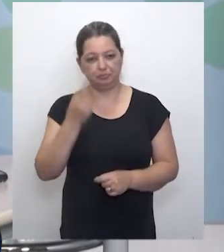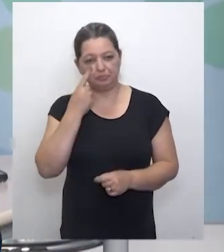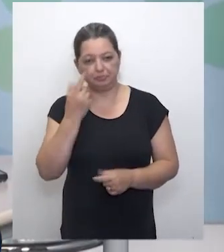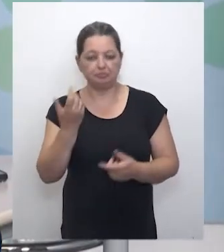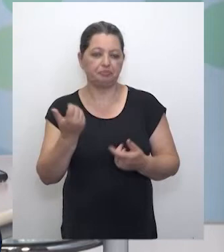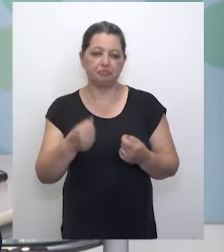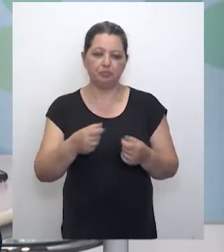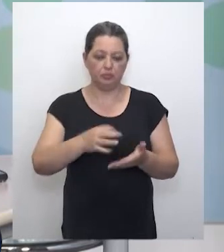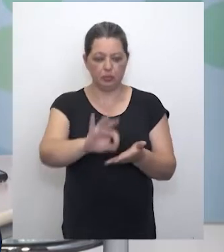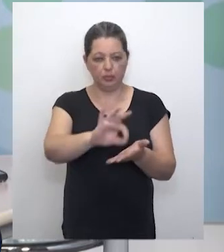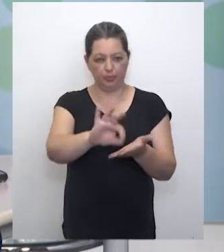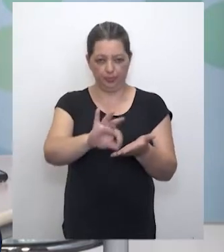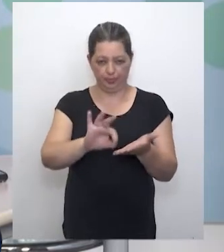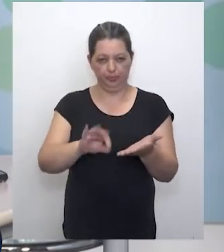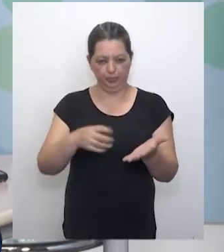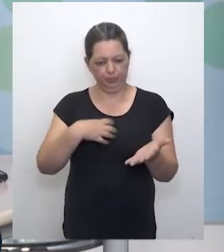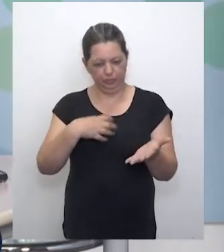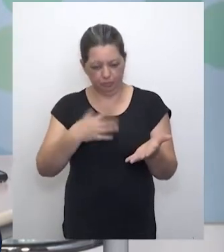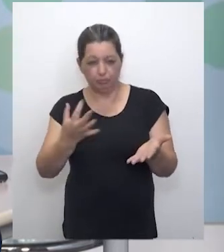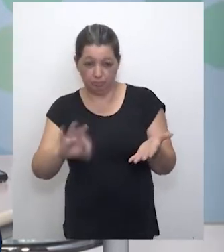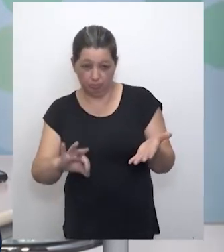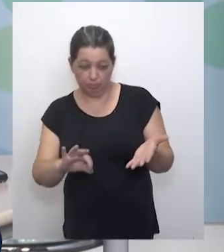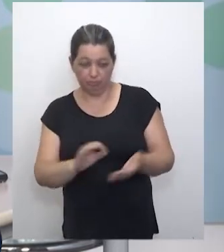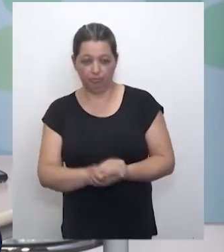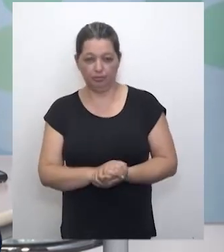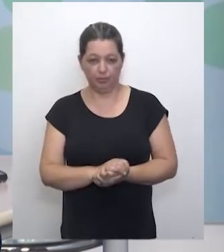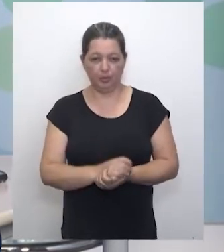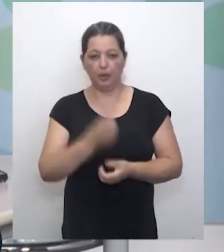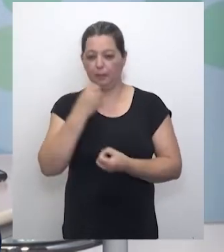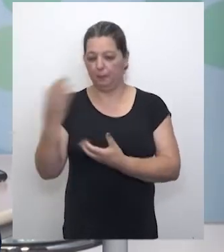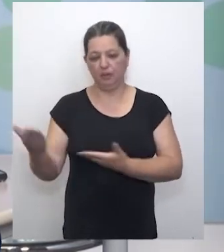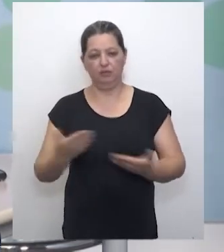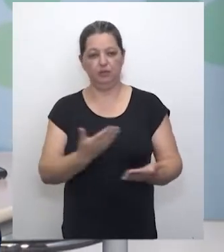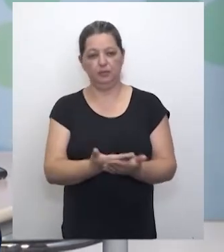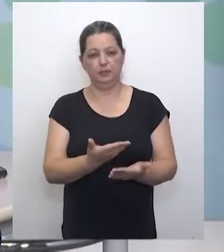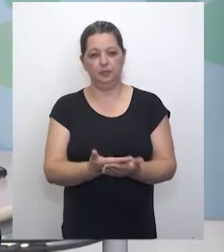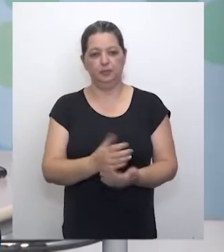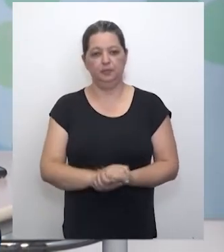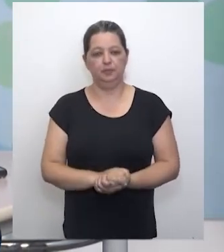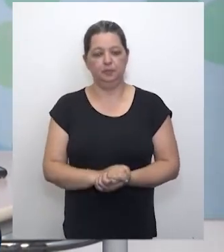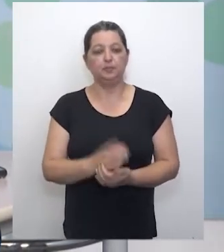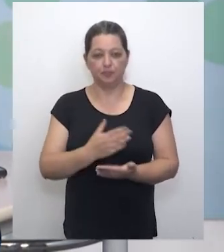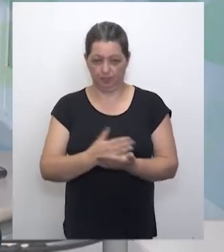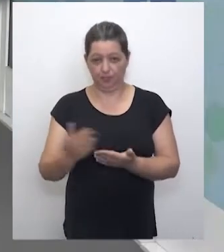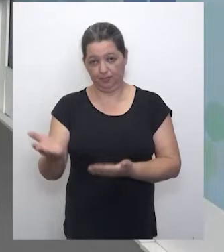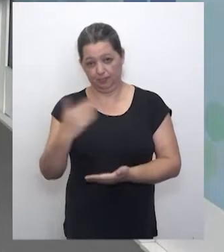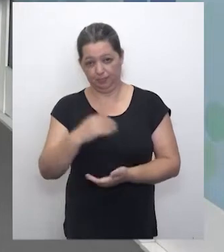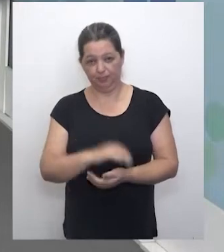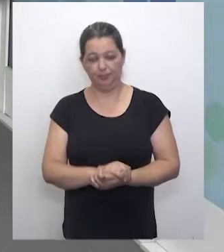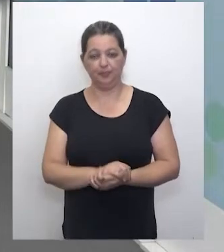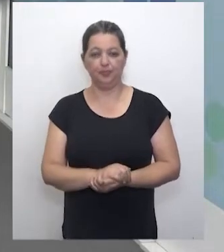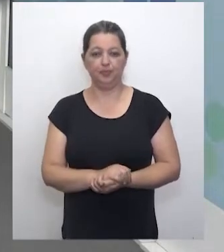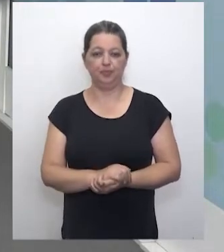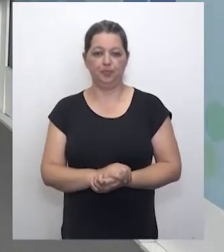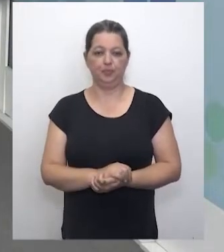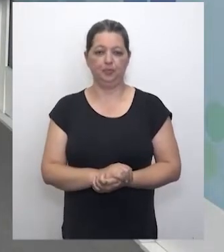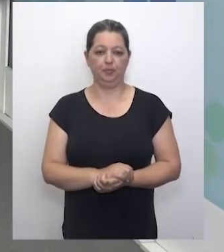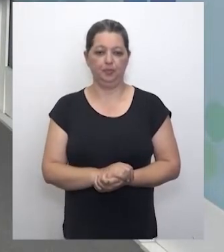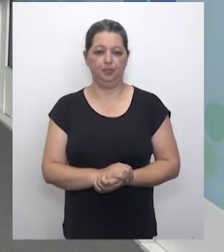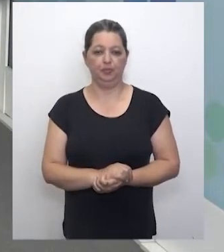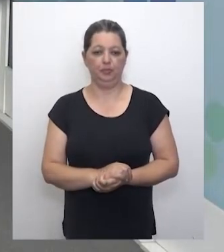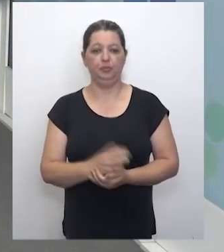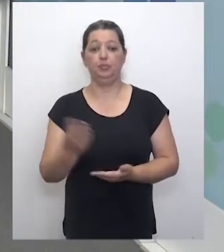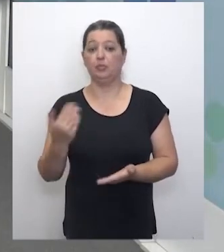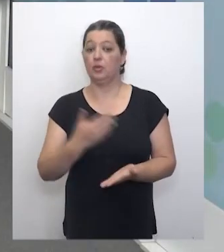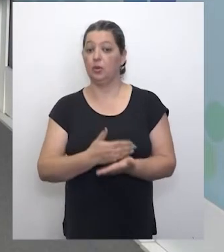aqui a correção e sentir que você está bem presente. Então, seja bem-vindo para a nossa aula. Vamos começar, professora Inês? Vamos! E nós vamos começar,